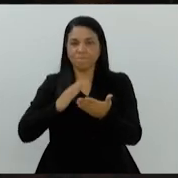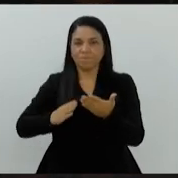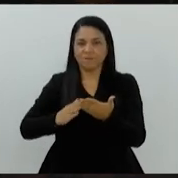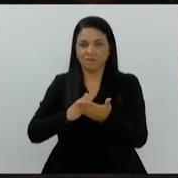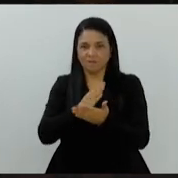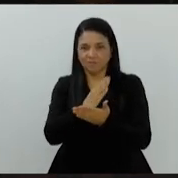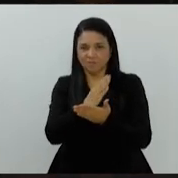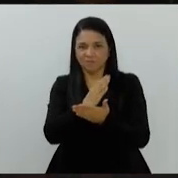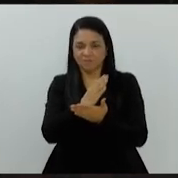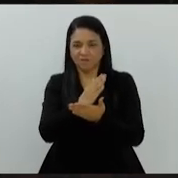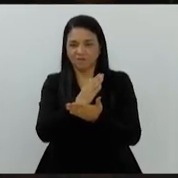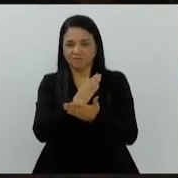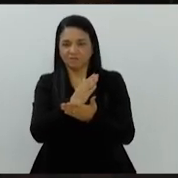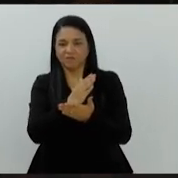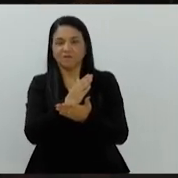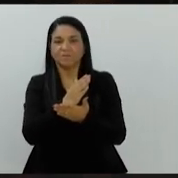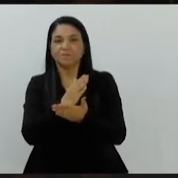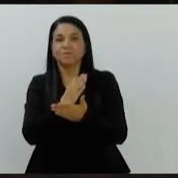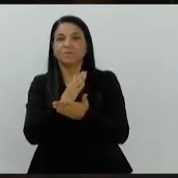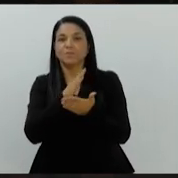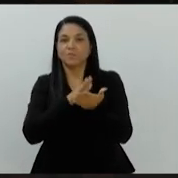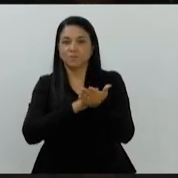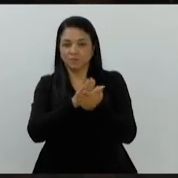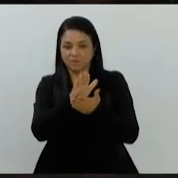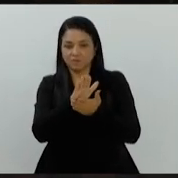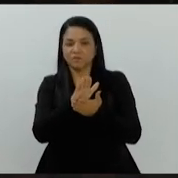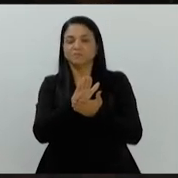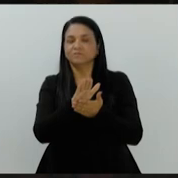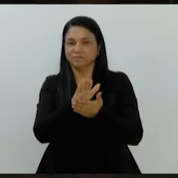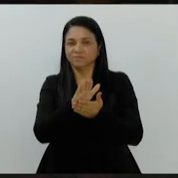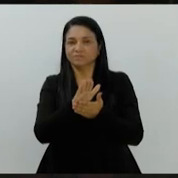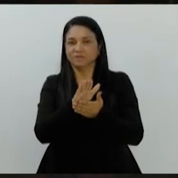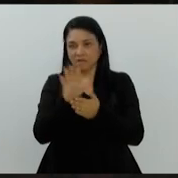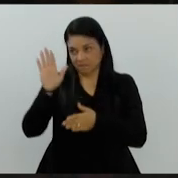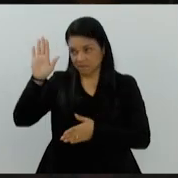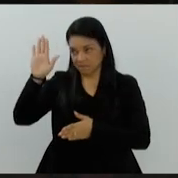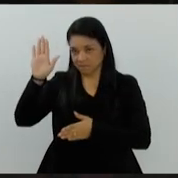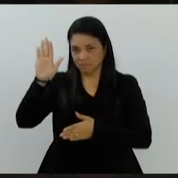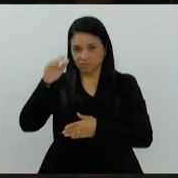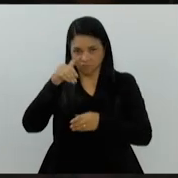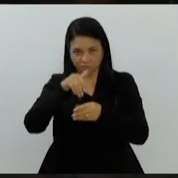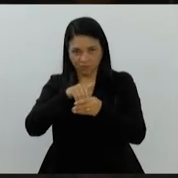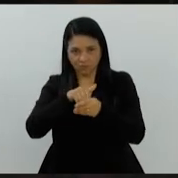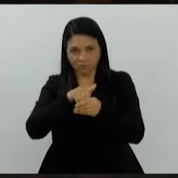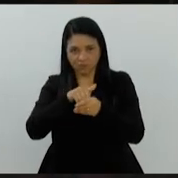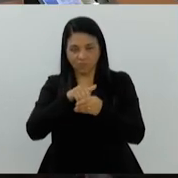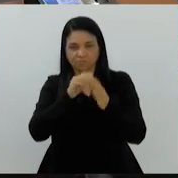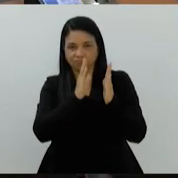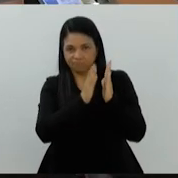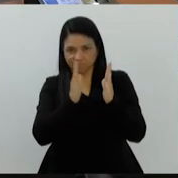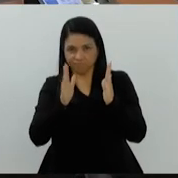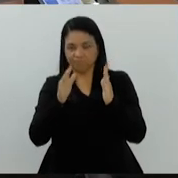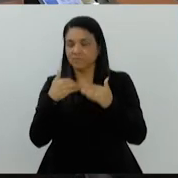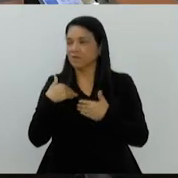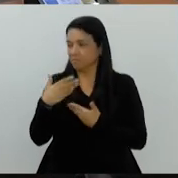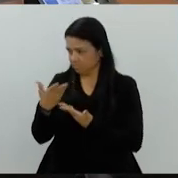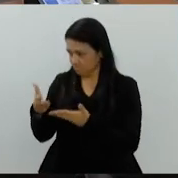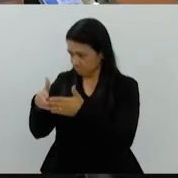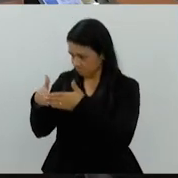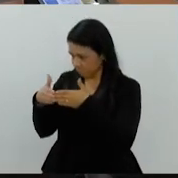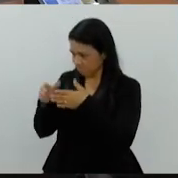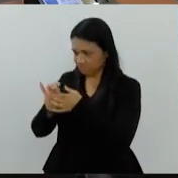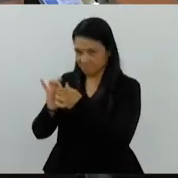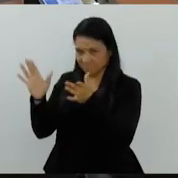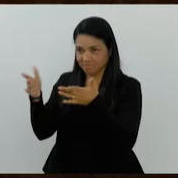estão. Aprovado, vai à promulgação. Declaração de voto, deputado? Não, eu queria pedir uma questão de ordem. Por favor, fica à vontade. Senhor presidente,